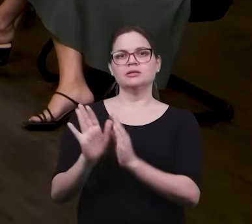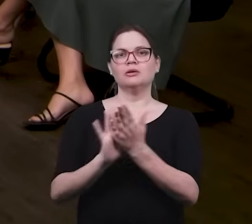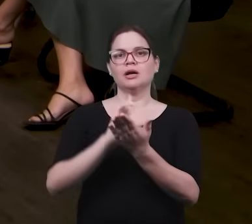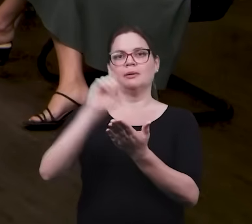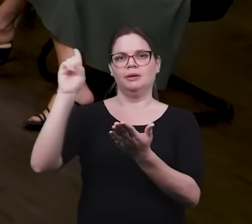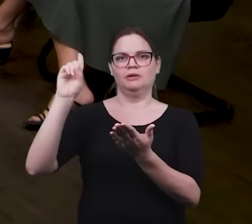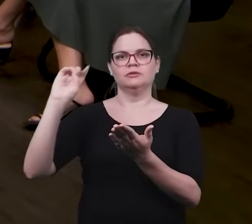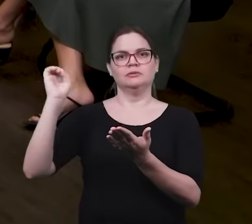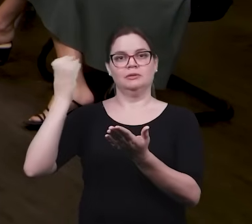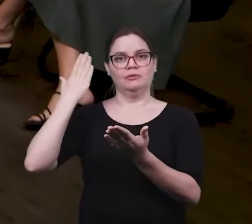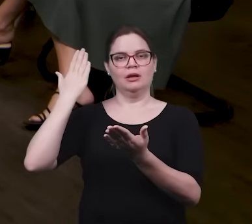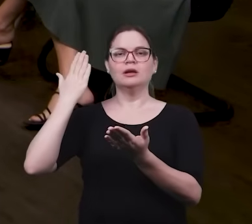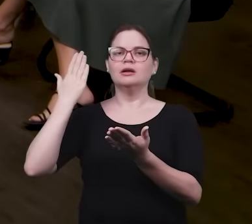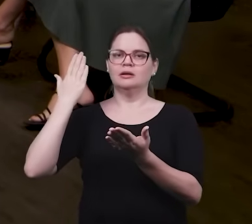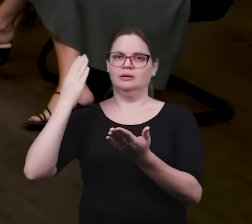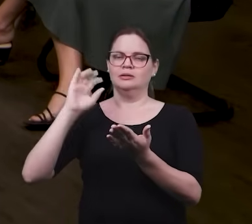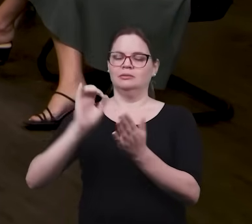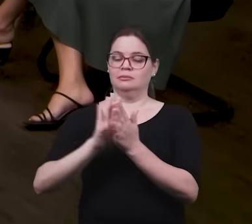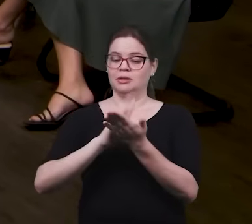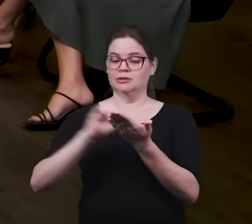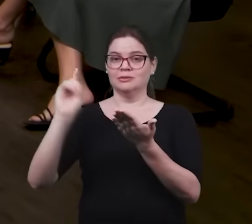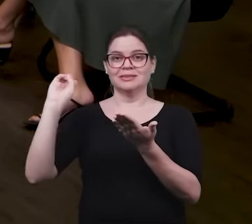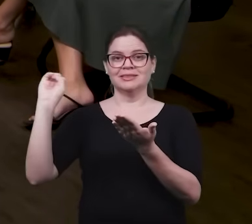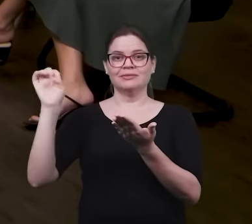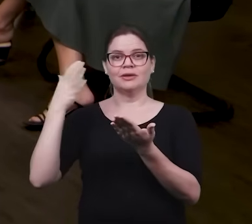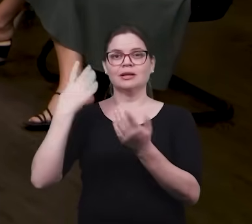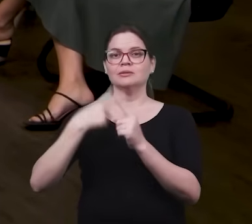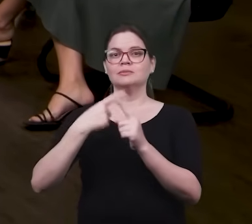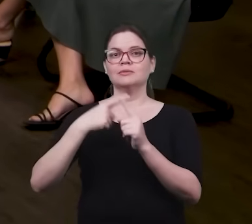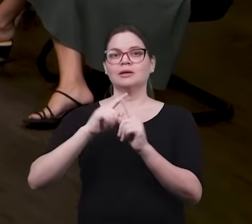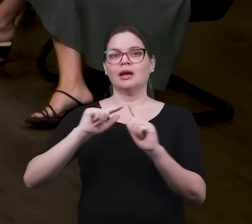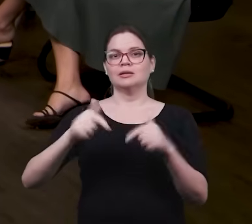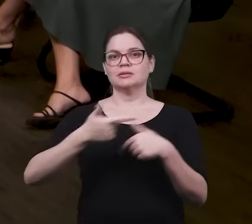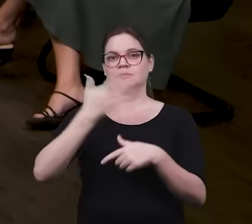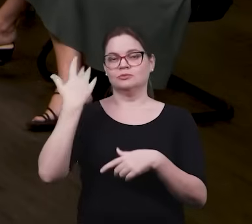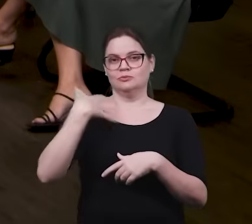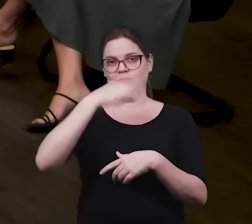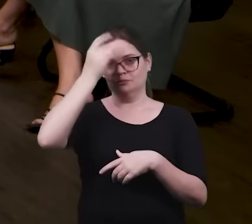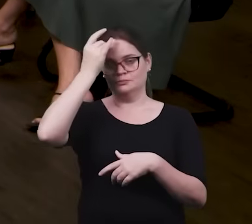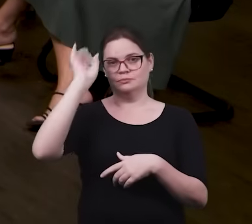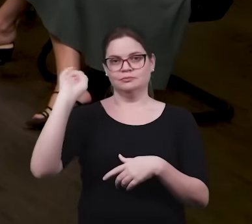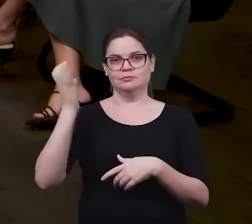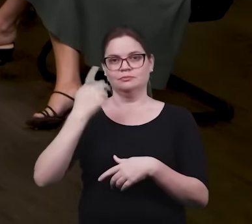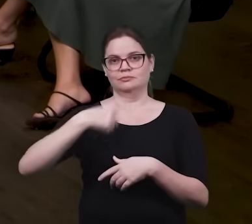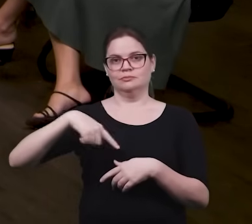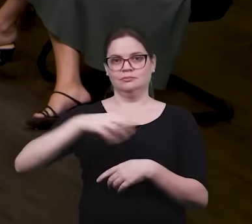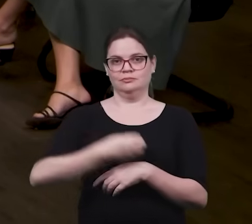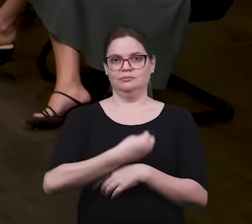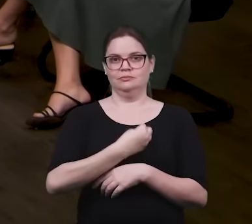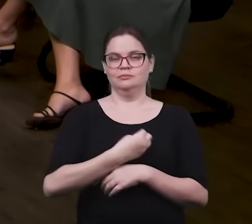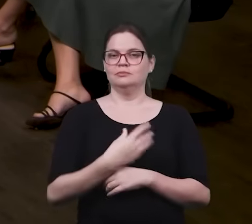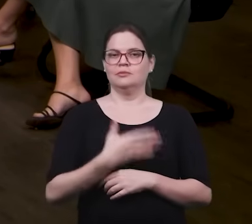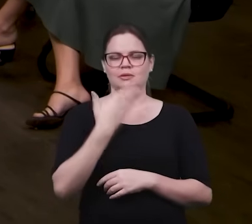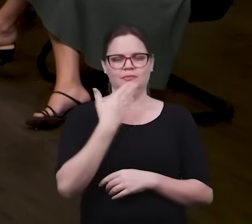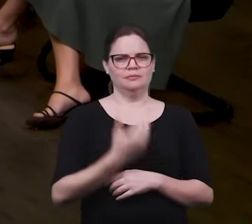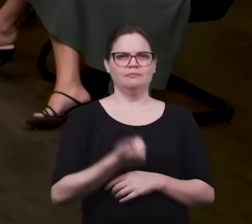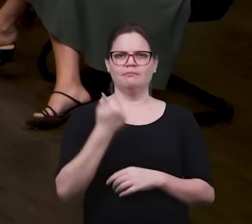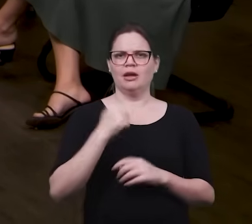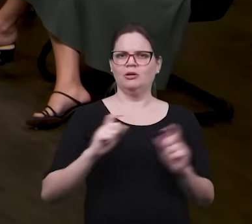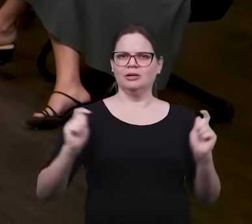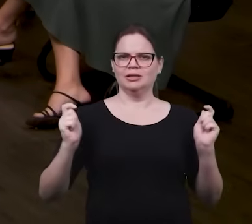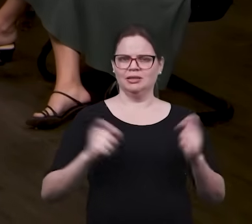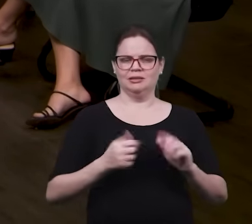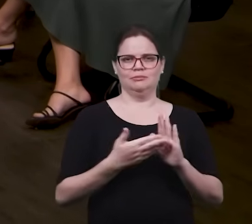E a palavra viva, Glória a que é Deus. aquilo que o Espírito Santo está revelando para a sua obra. Não tem defesa melhor do que essa,